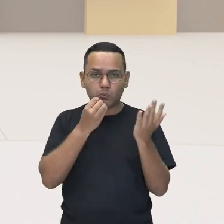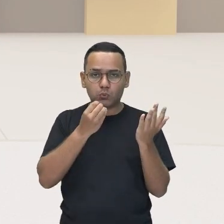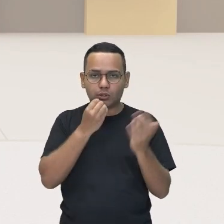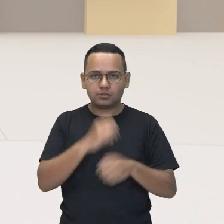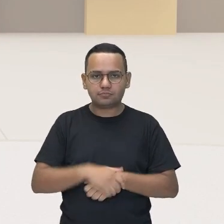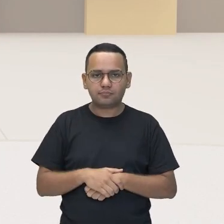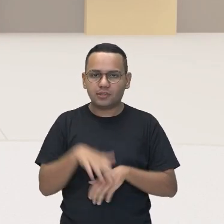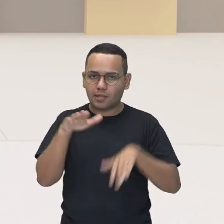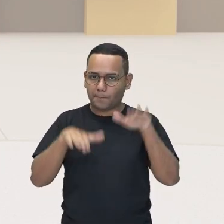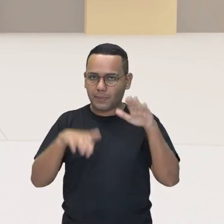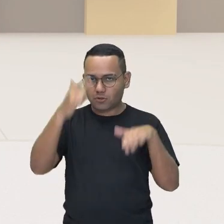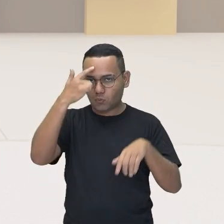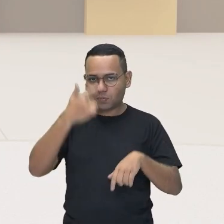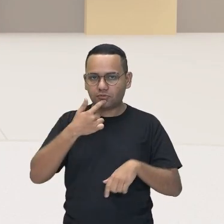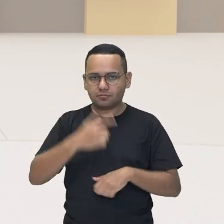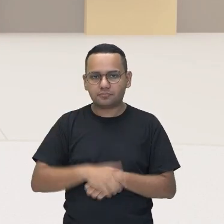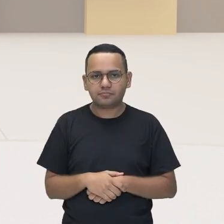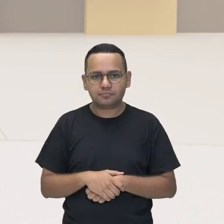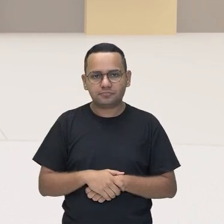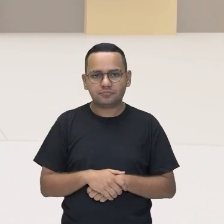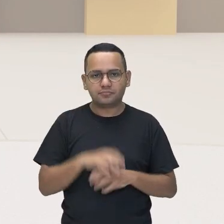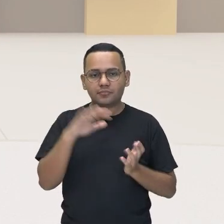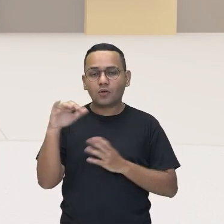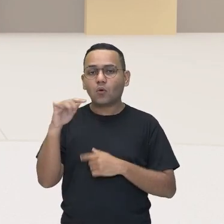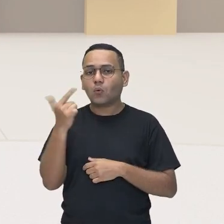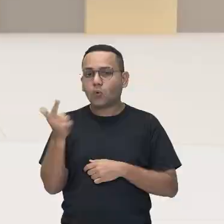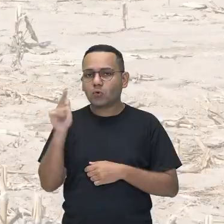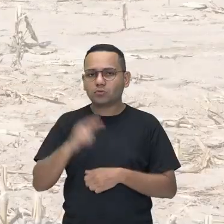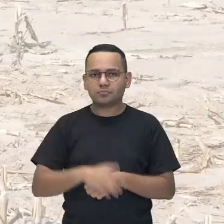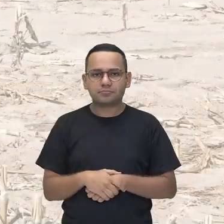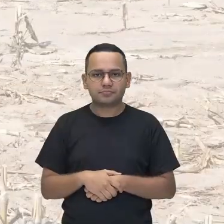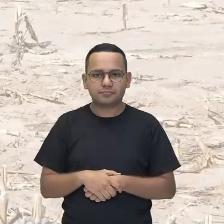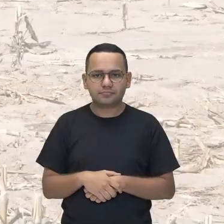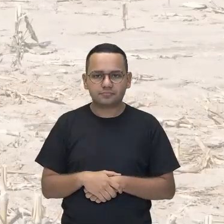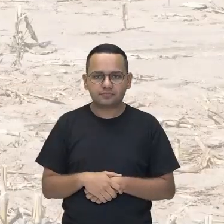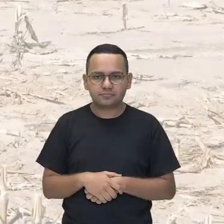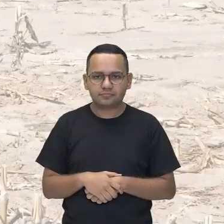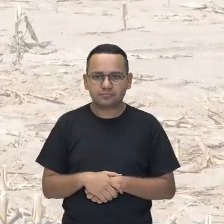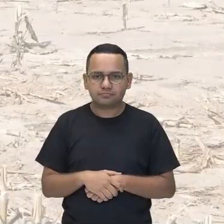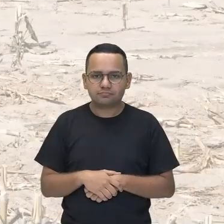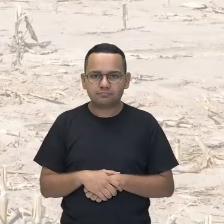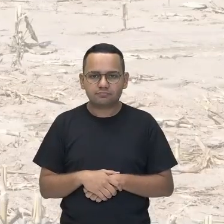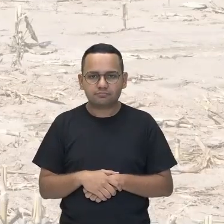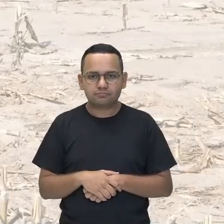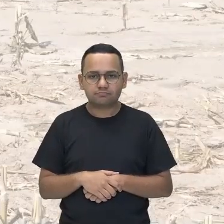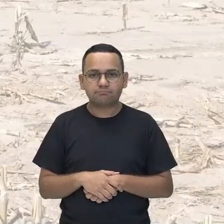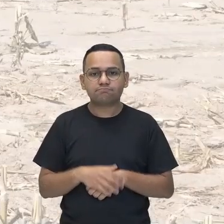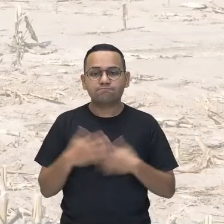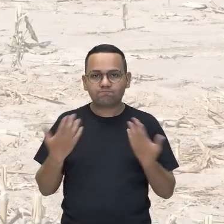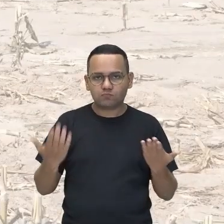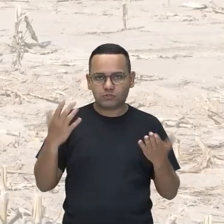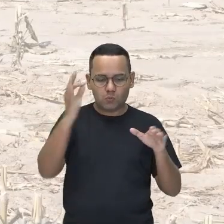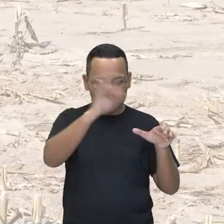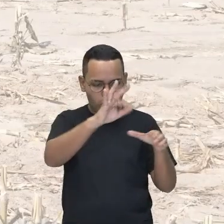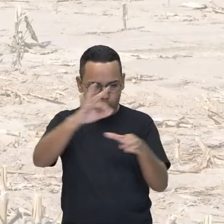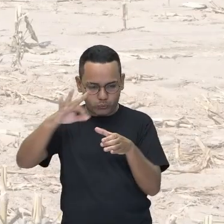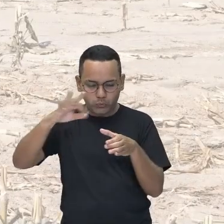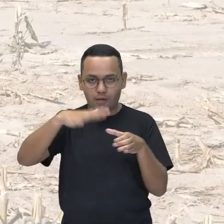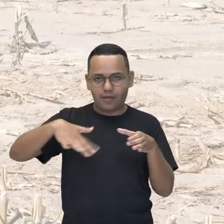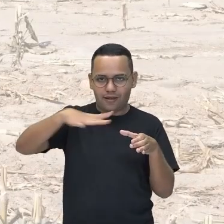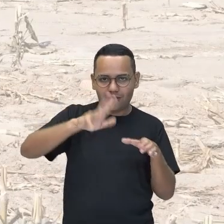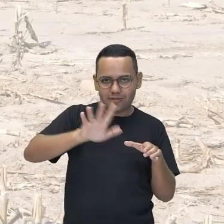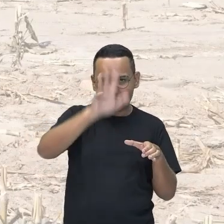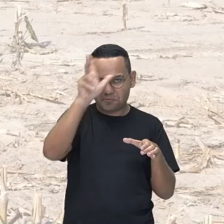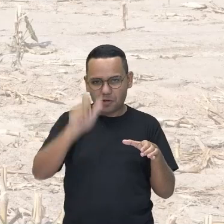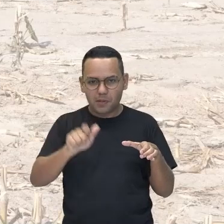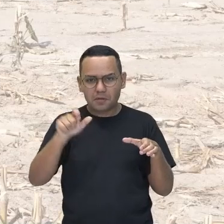muito do perfil. Então, vamos lá, ver outra situação, vamos lá. Um agricultor do Amazonas, cuja plantação